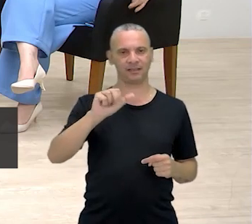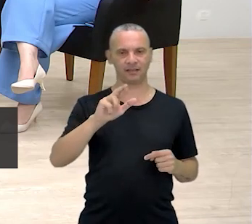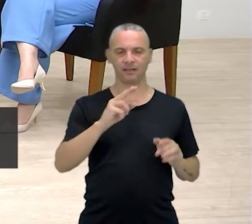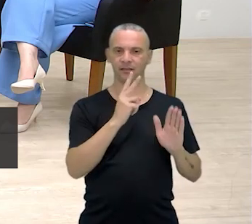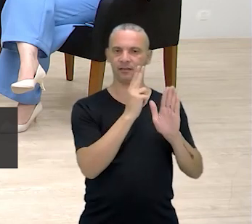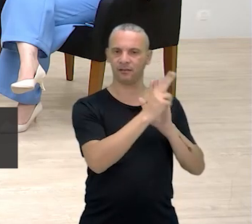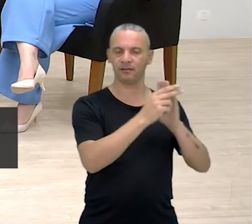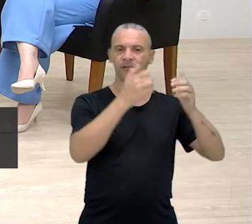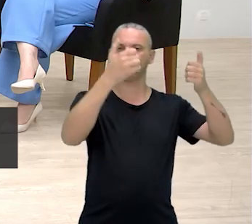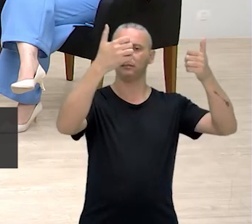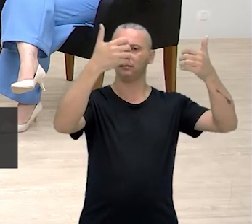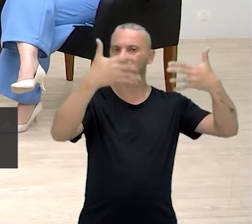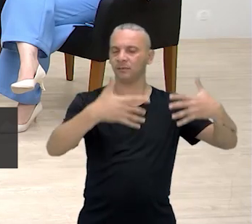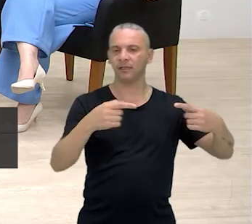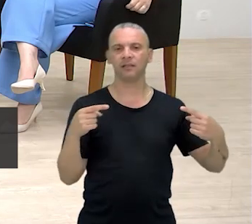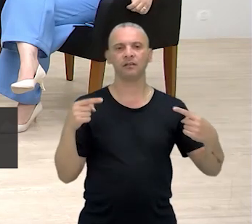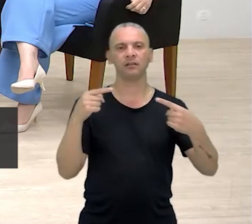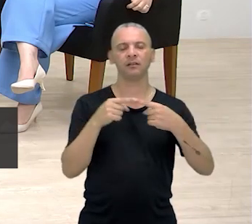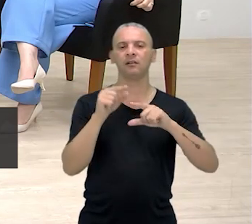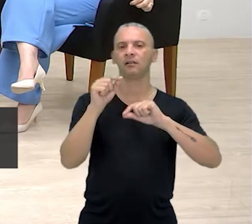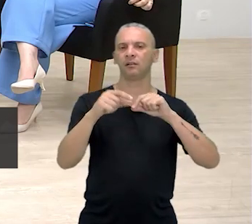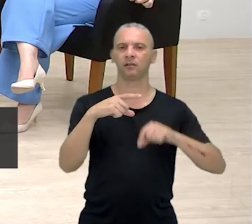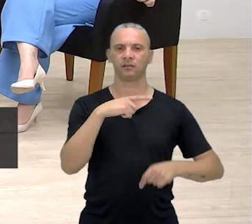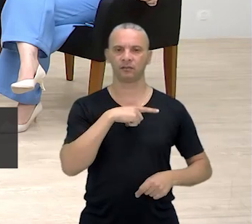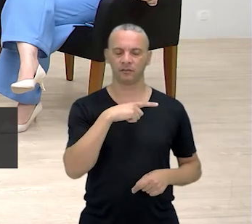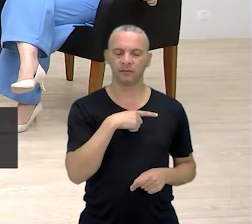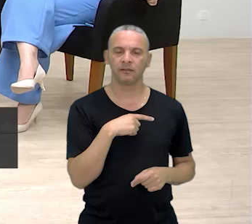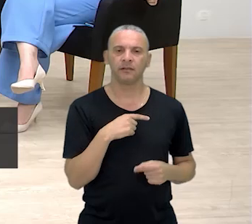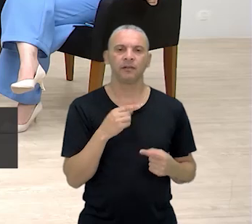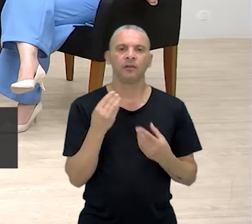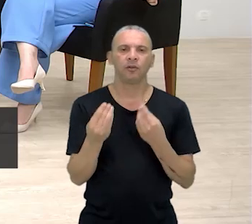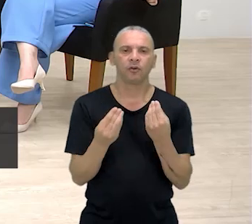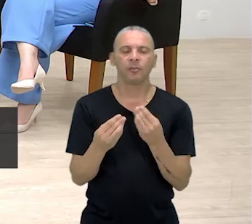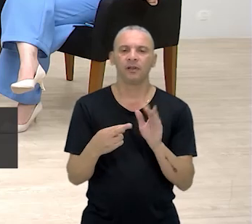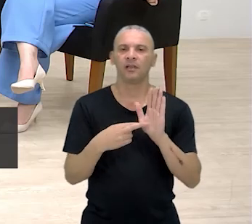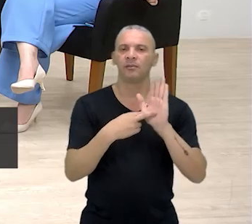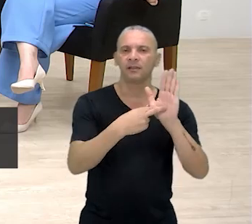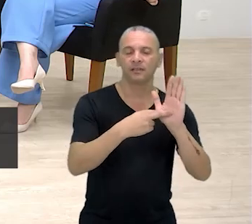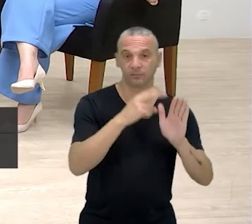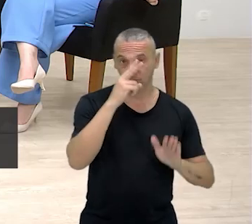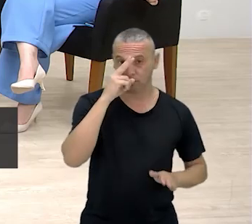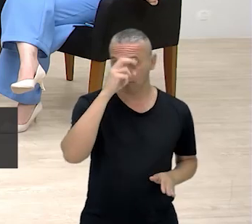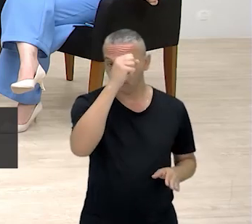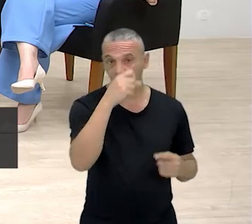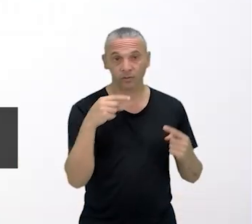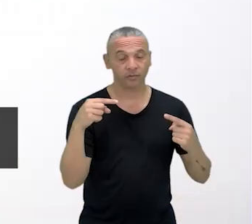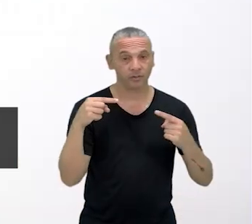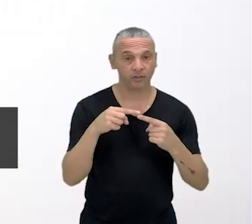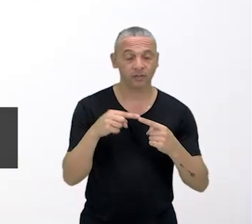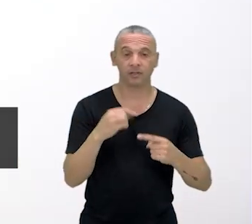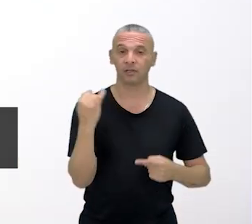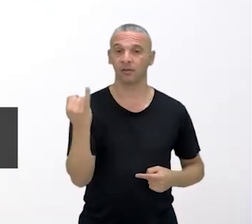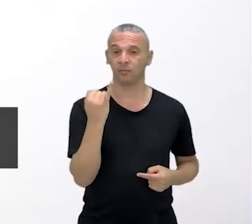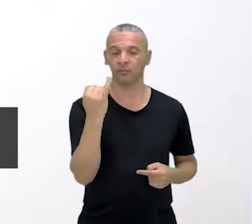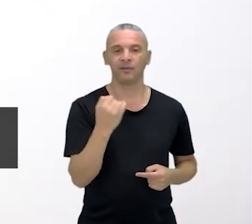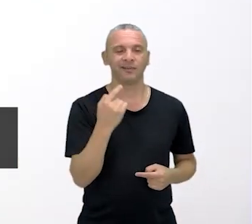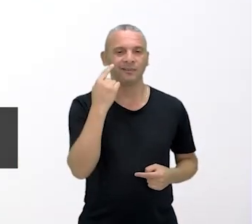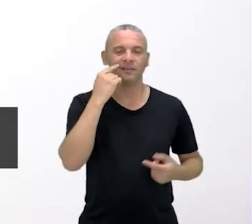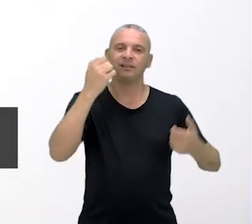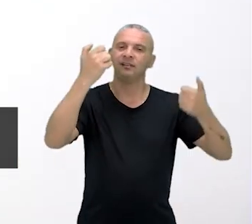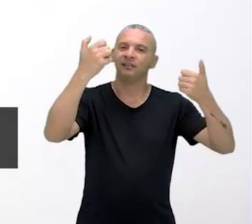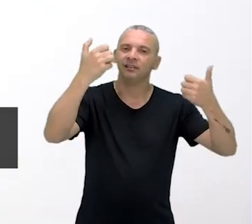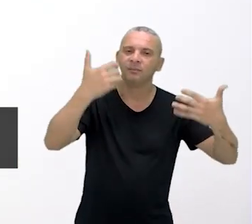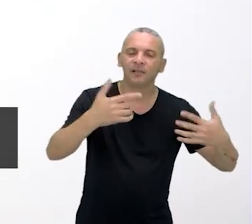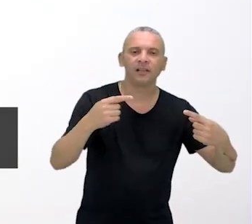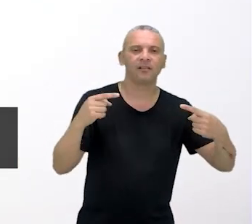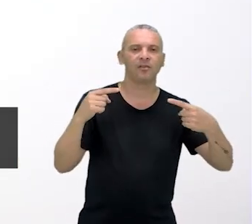maneira inédita, não sei se antes tinha uma figura assim, né, uma representação forte, né. Lembrando também que o José de Alencar escreveu depois